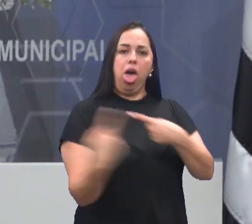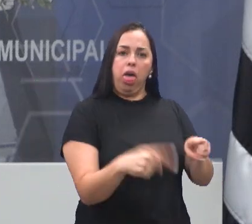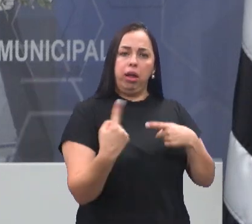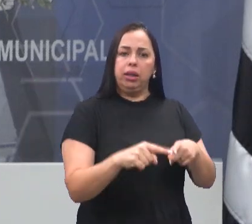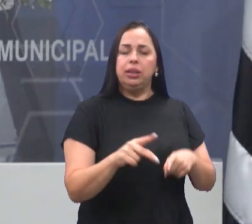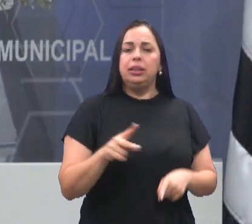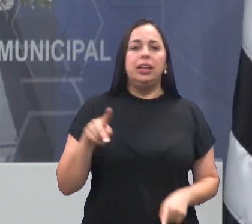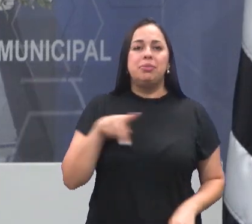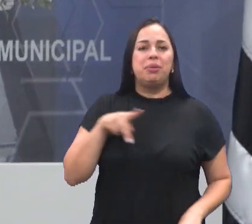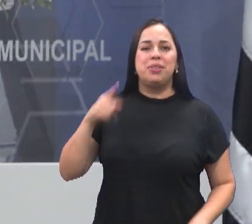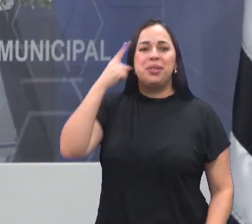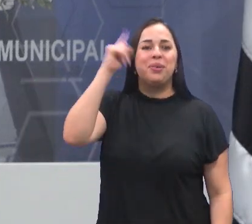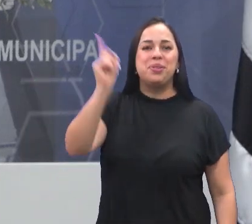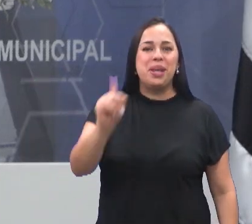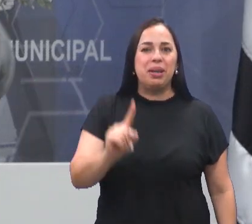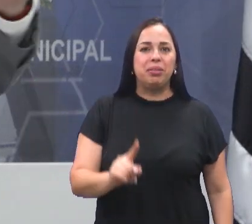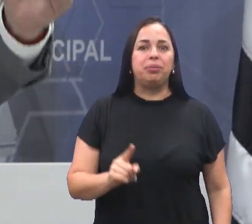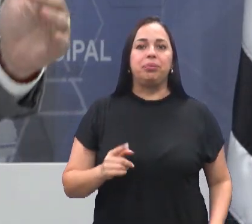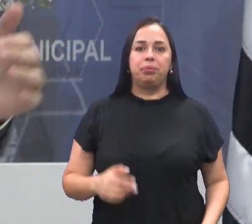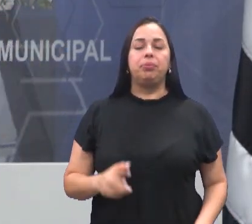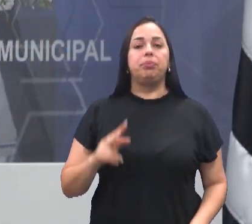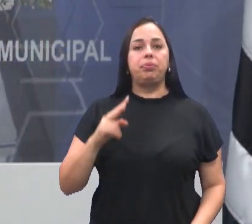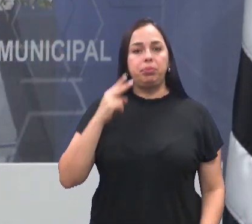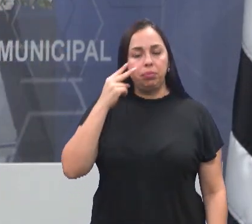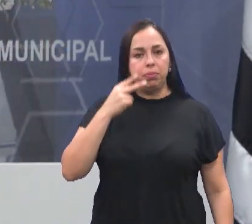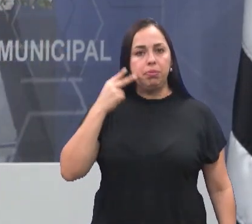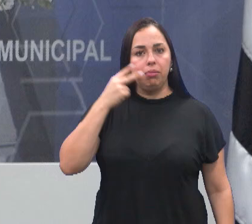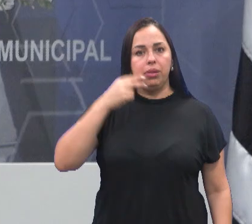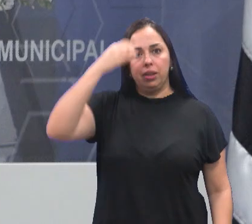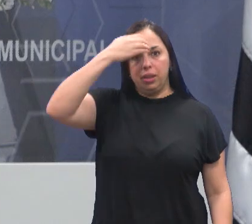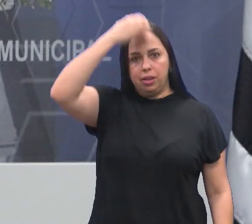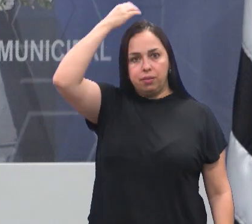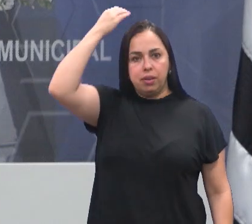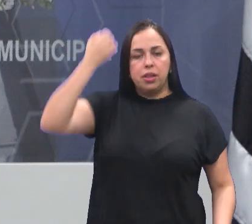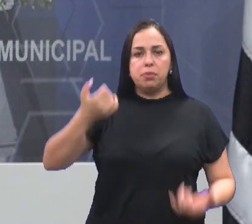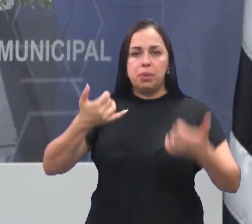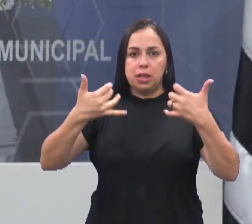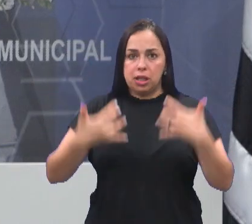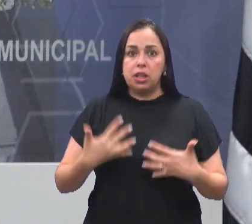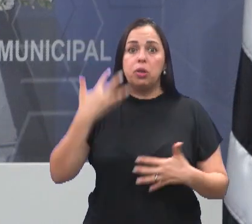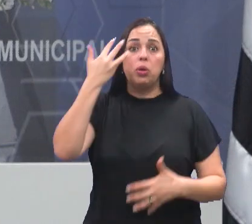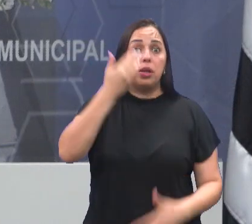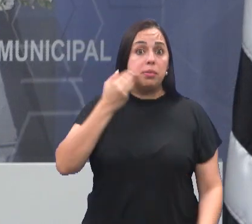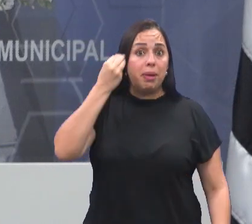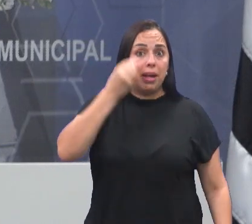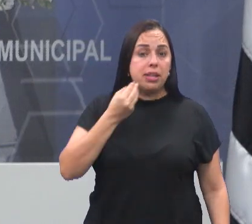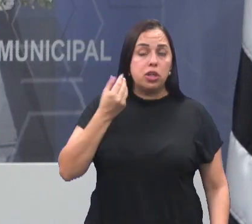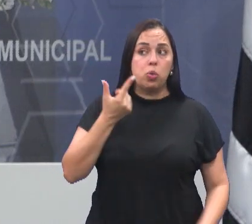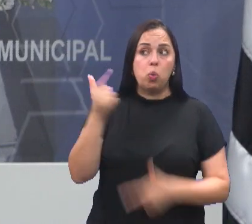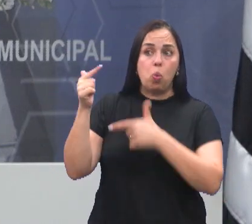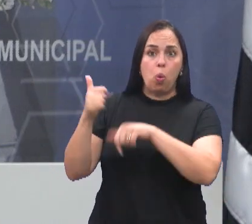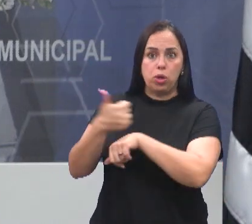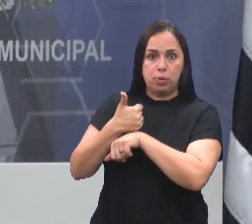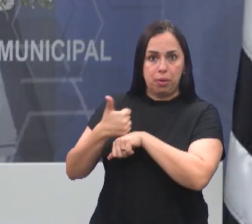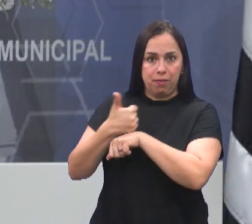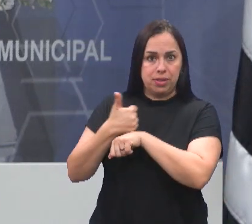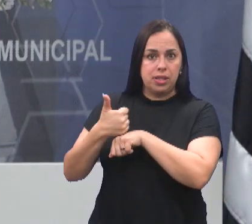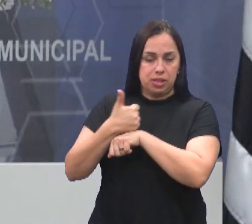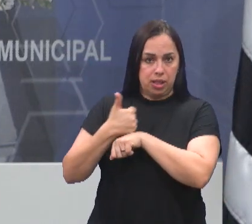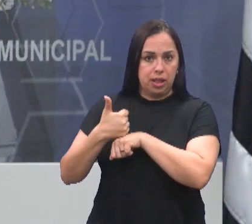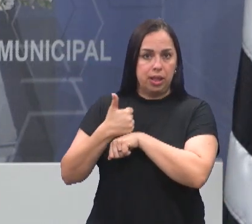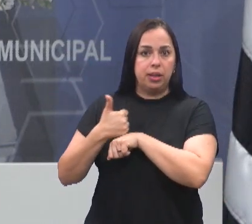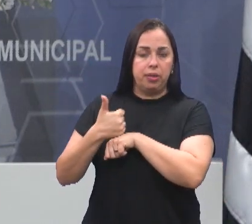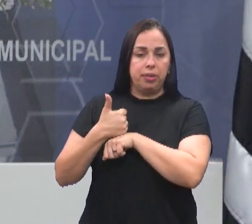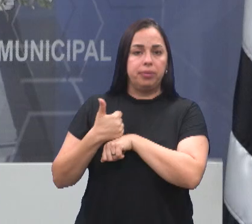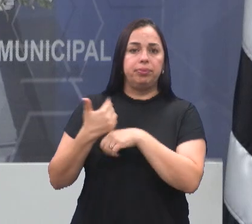vereador Carlos Abrantes veio aqui e falou da sua experiência com outros profissionais que também têm esse problema na escola, e